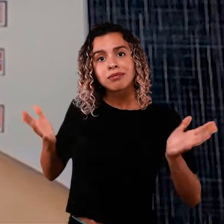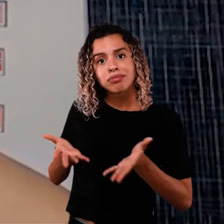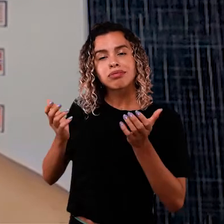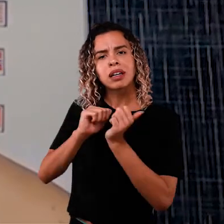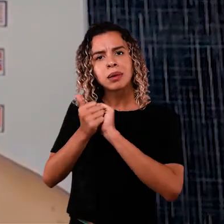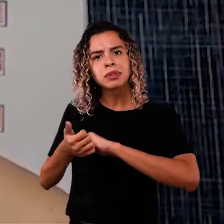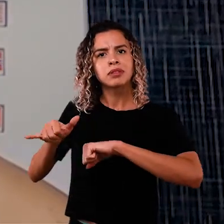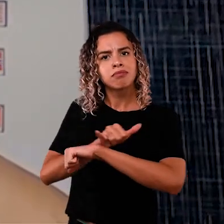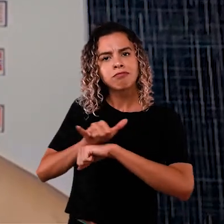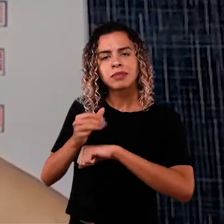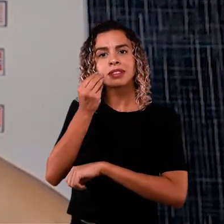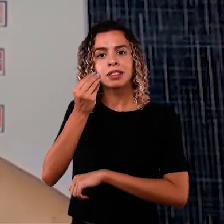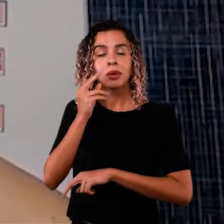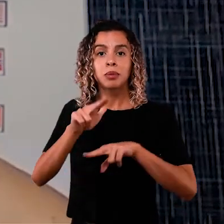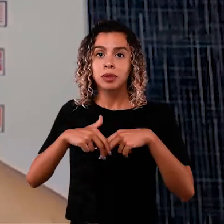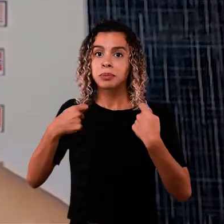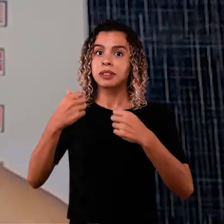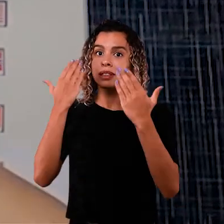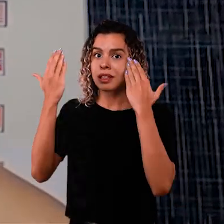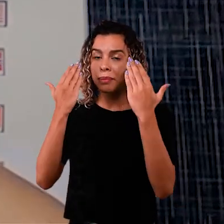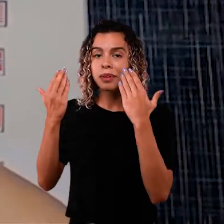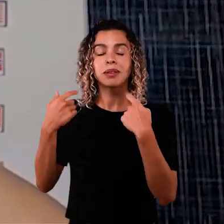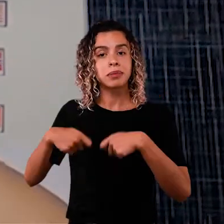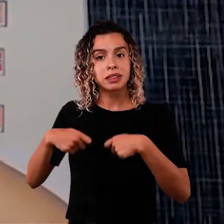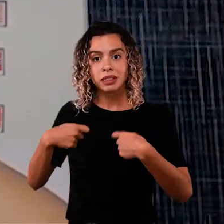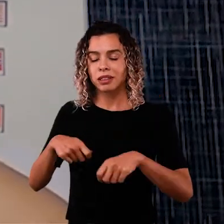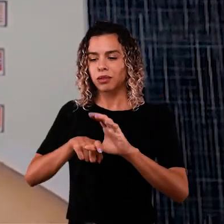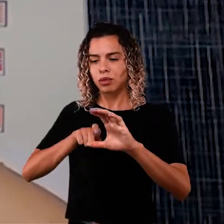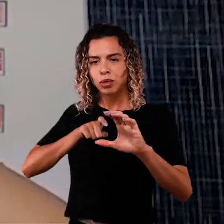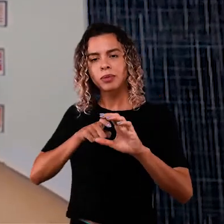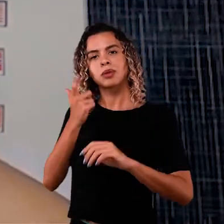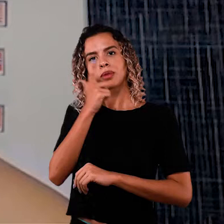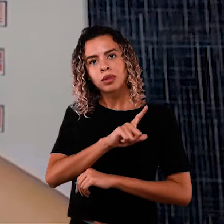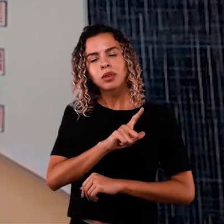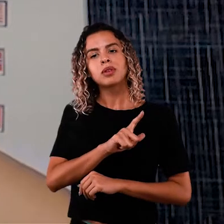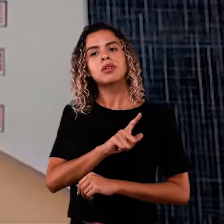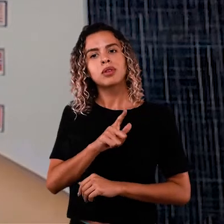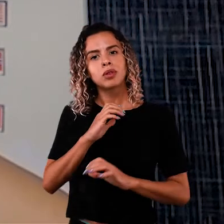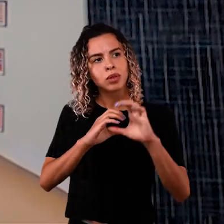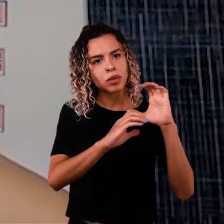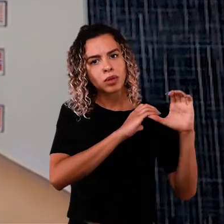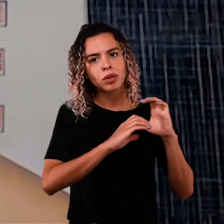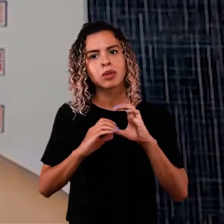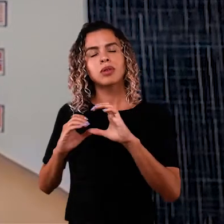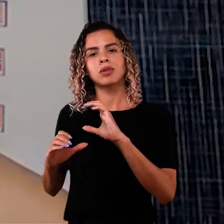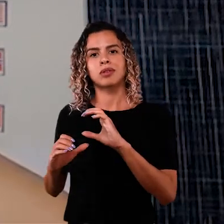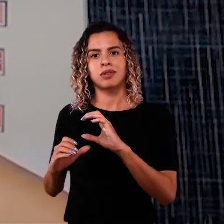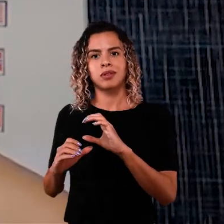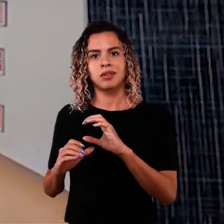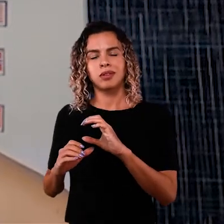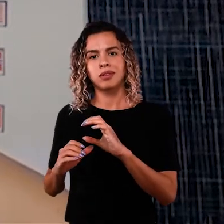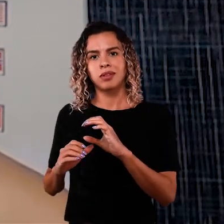Alice. Com adaptações, é para isso que devem ser as terapias, para a pessoa ter mais autonomia e conseguir se